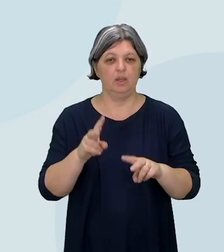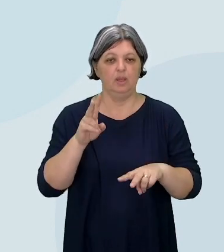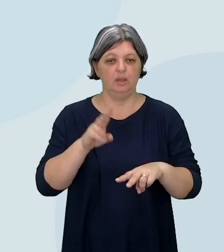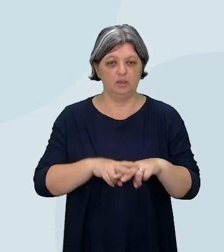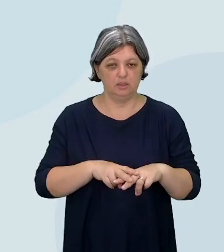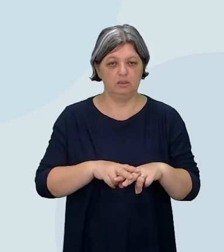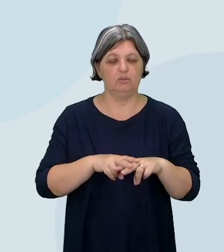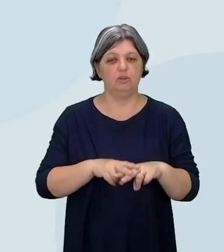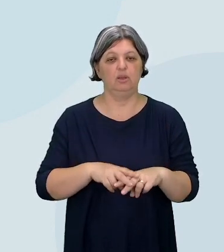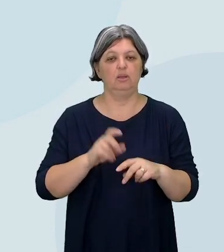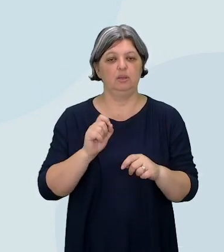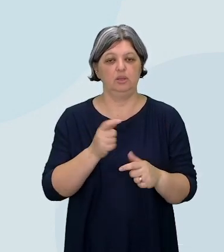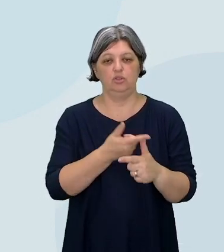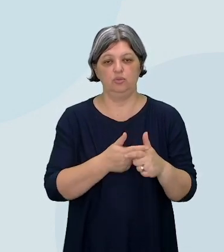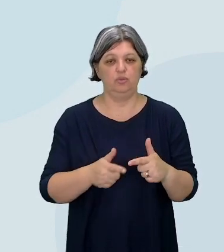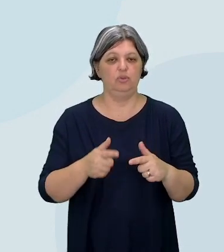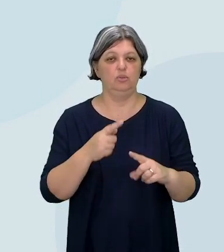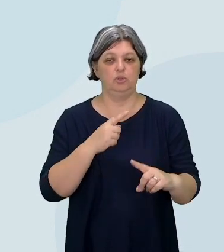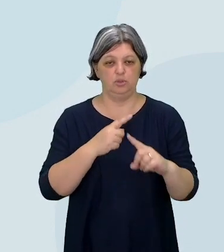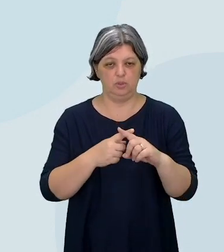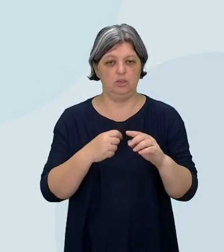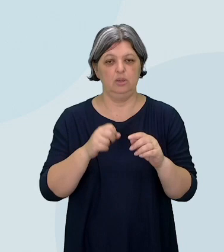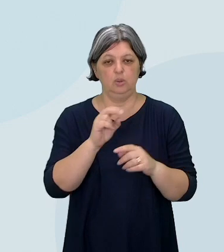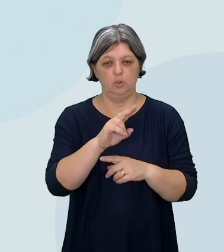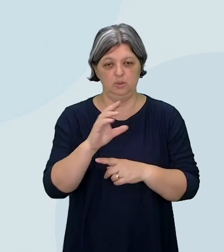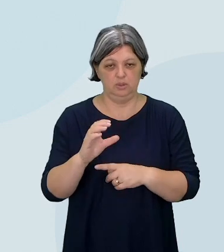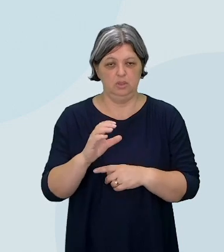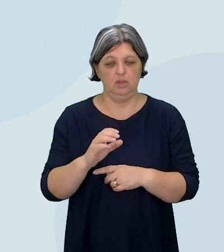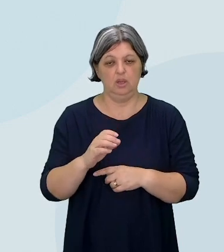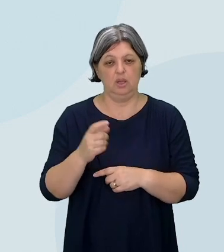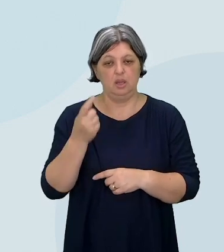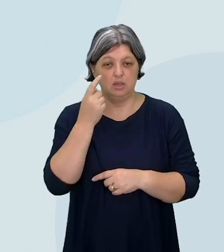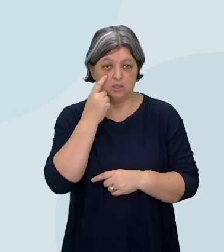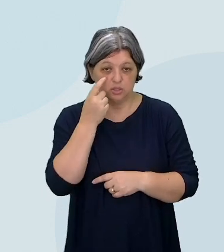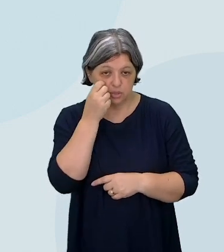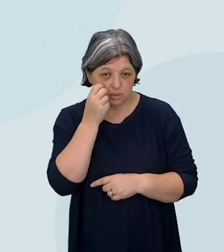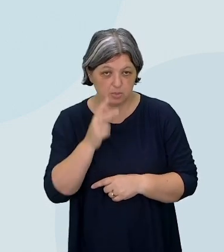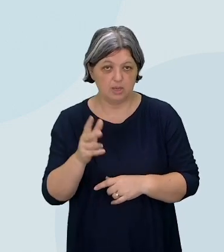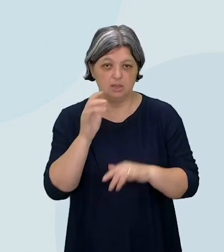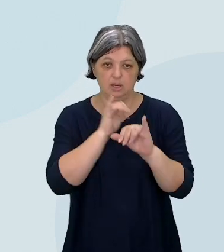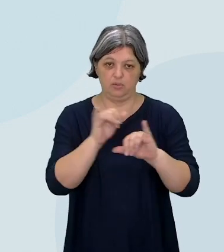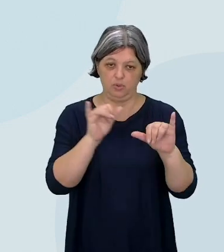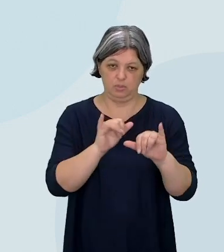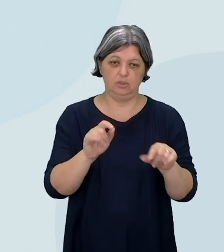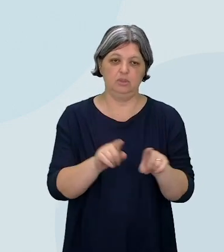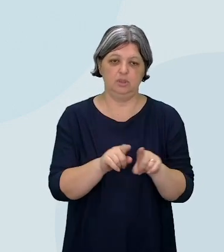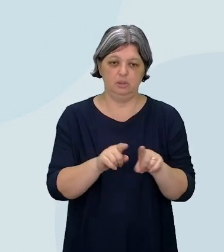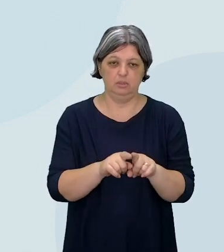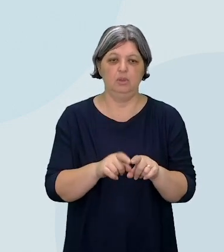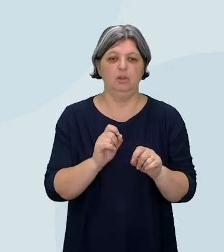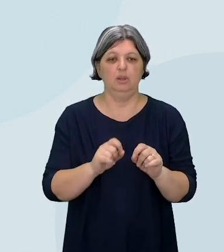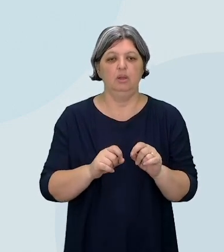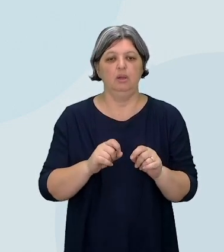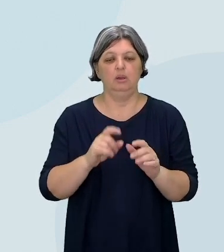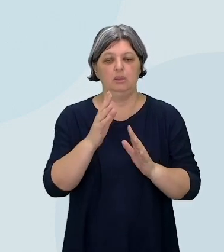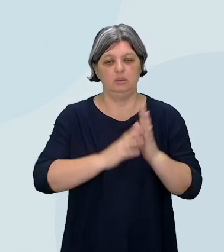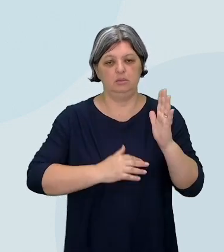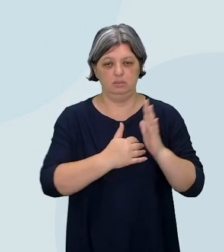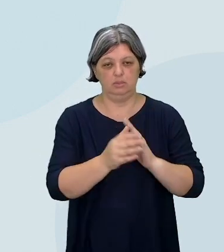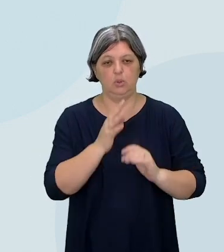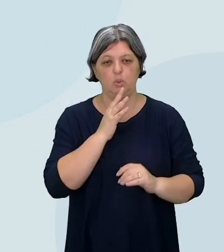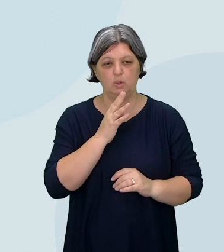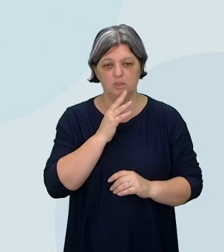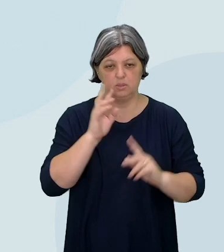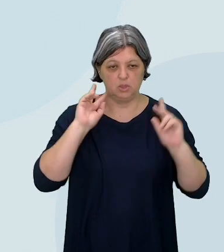Divide Multiplica. A nossa unidade curricular é a de olho na informação. E o nosso componente curricular é o conhecimento humano e a